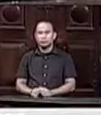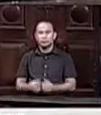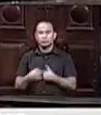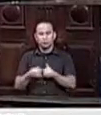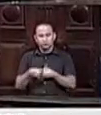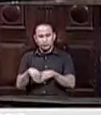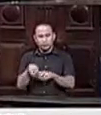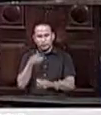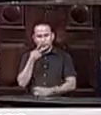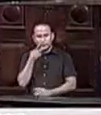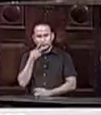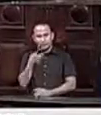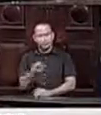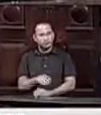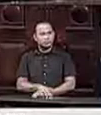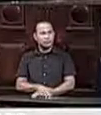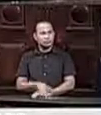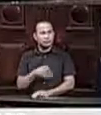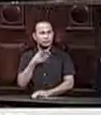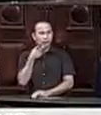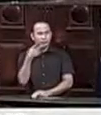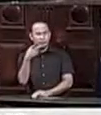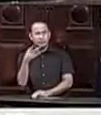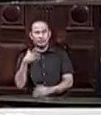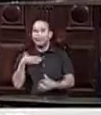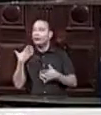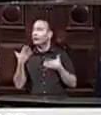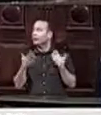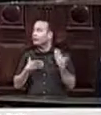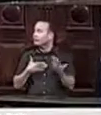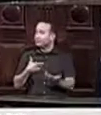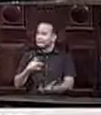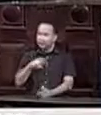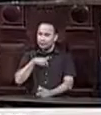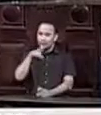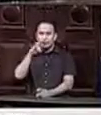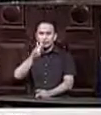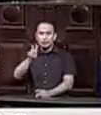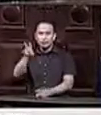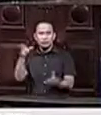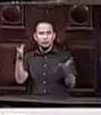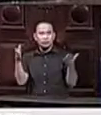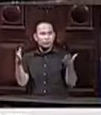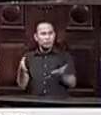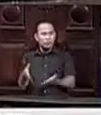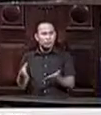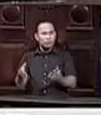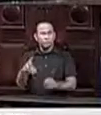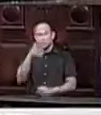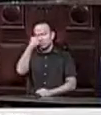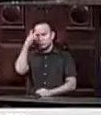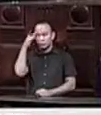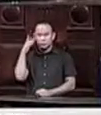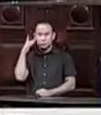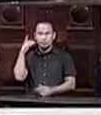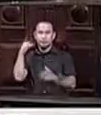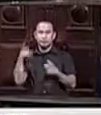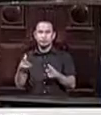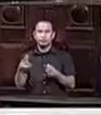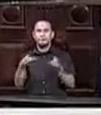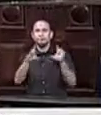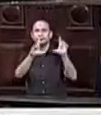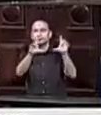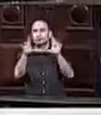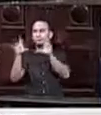minha fala dizendo da minha alegria de ter visto hoje as galerias desse plenário